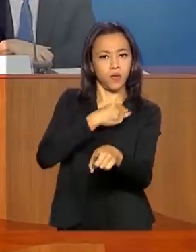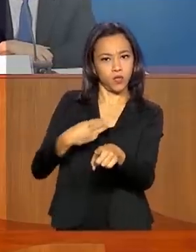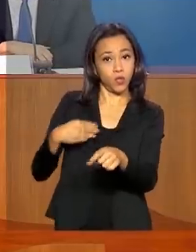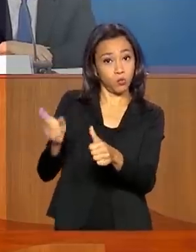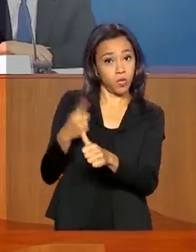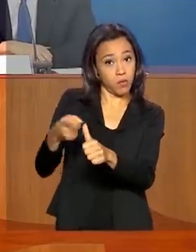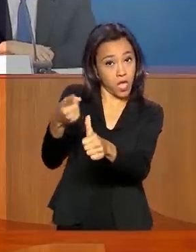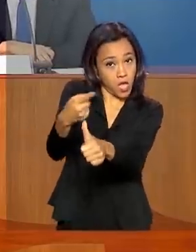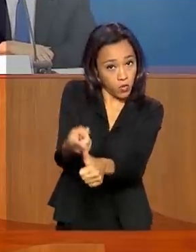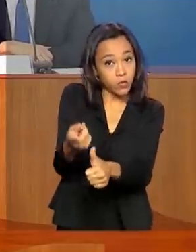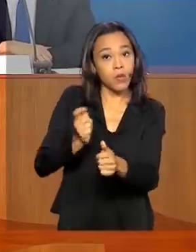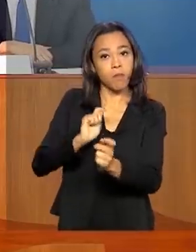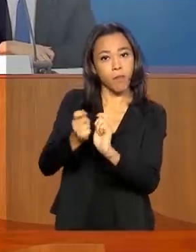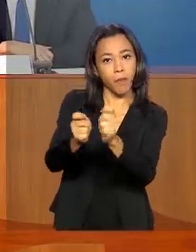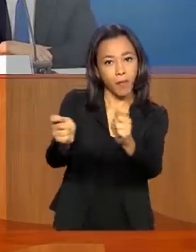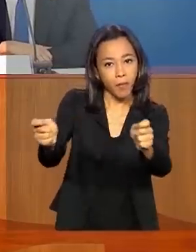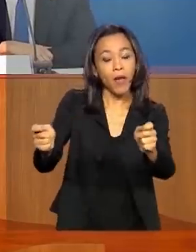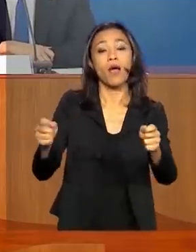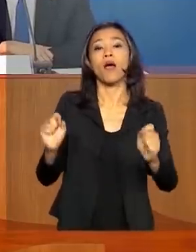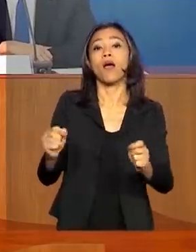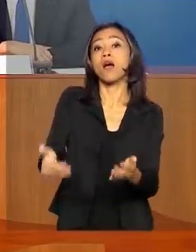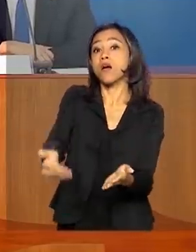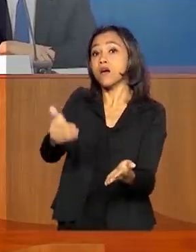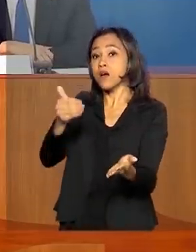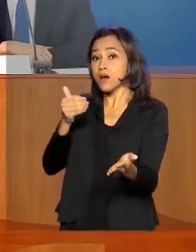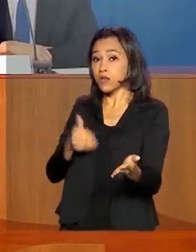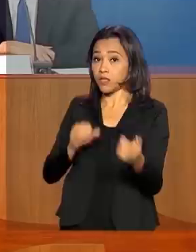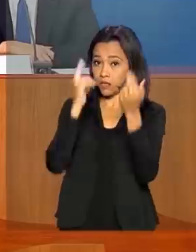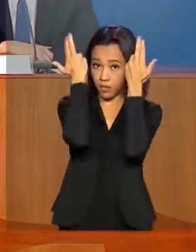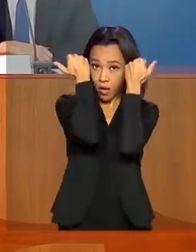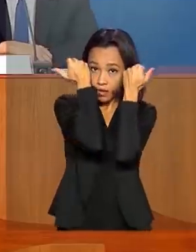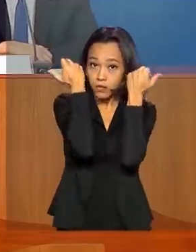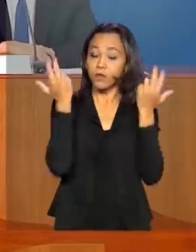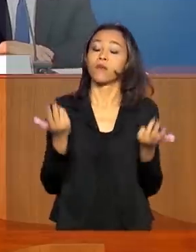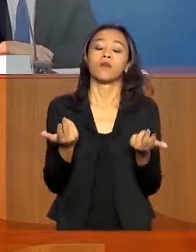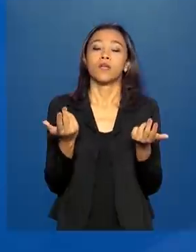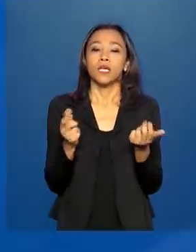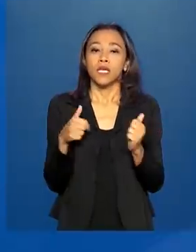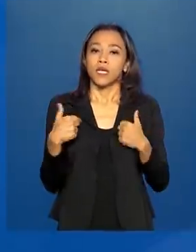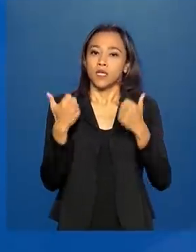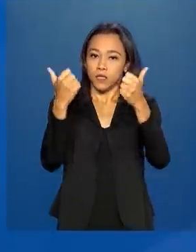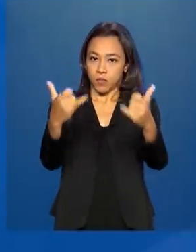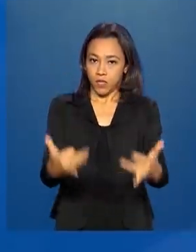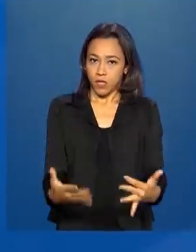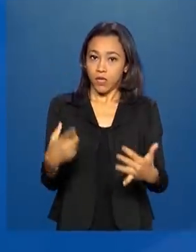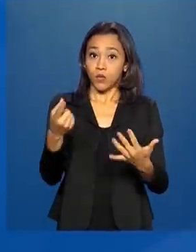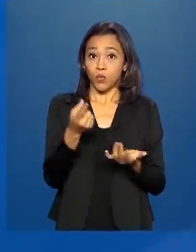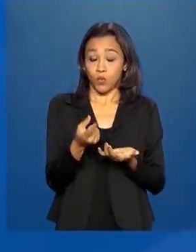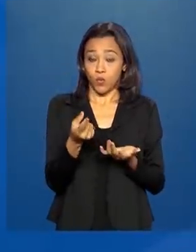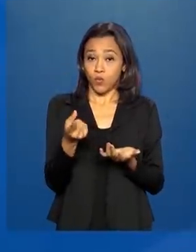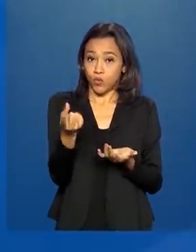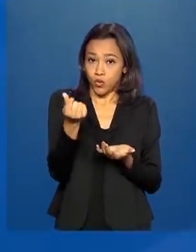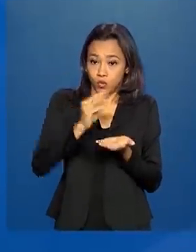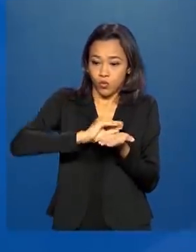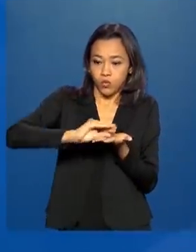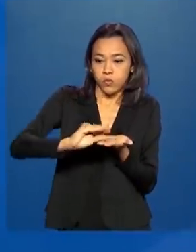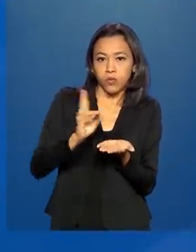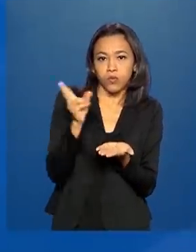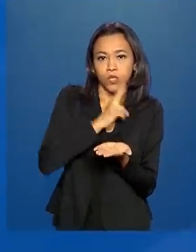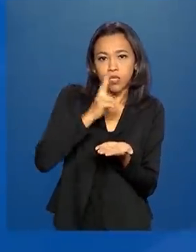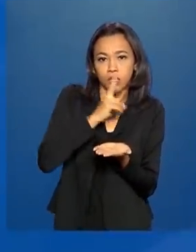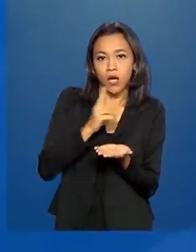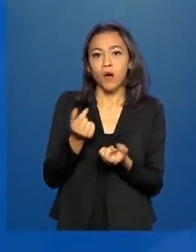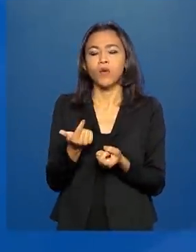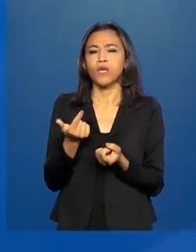pagamentos sejam feitos antes da Páscoa. O calendário de repasse do auxílio emergencial e todos